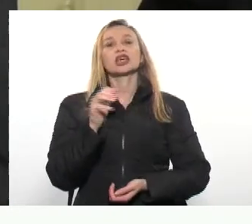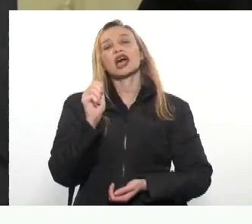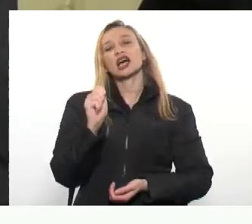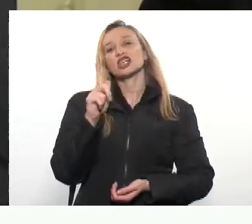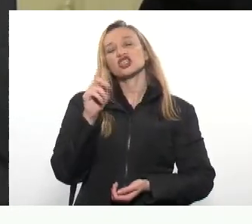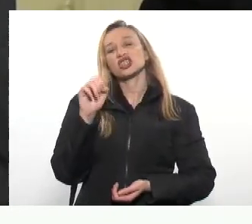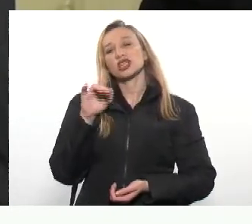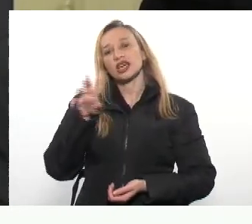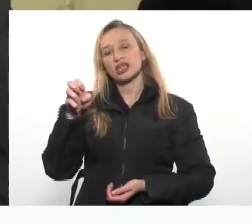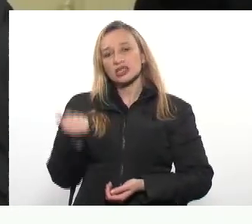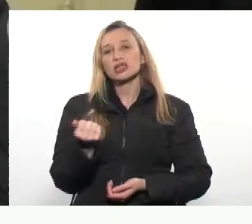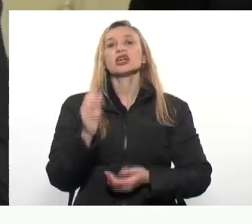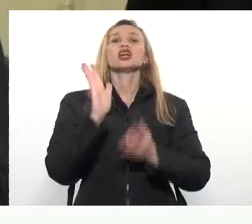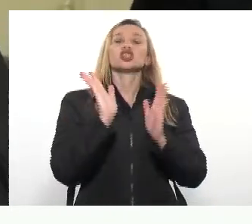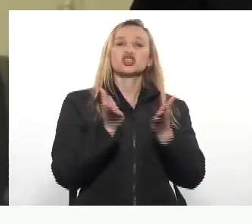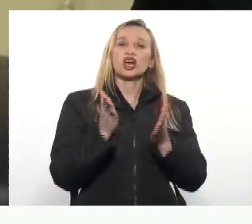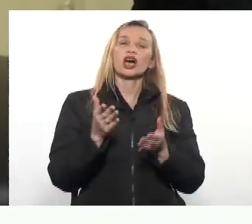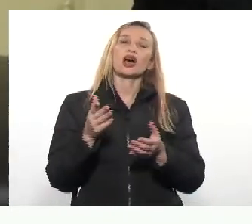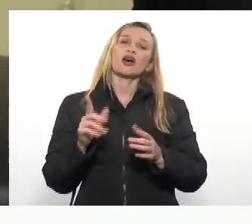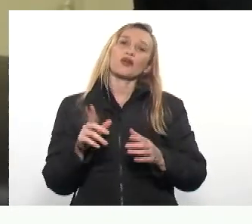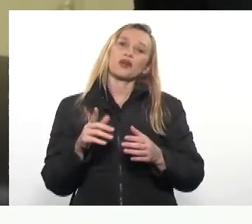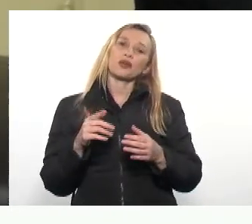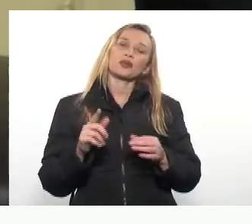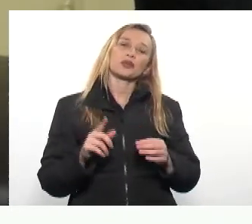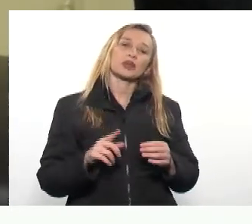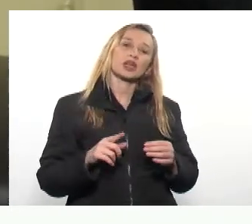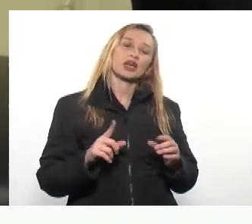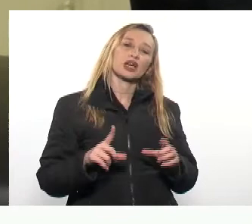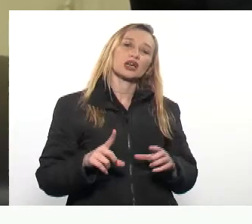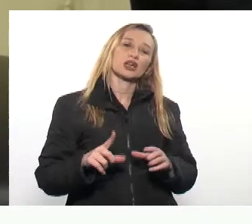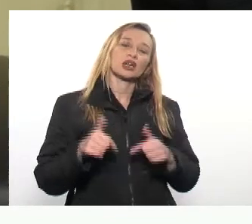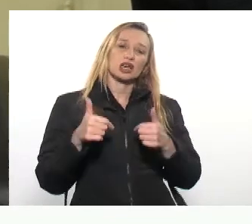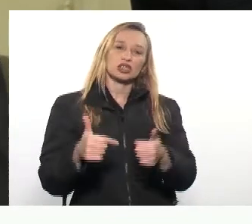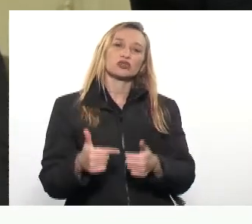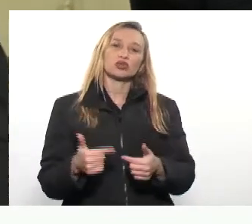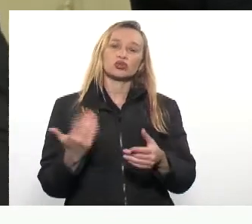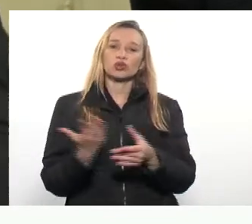um processo que está tramitando sobre o número